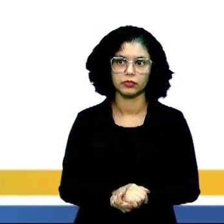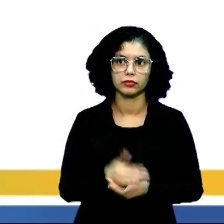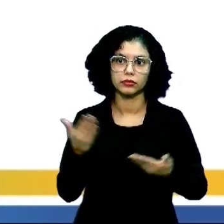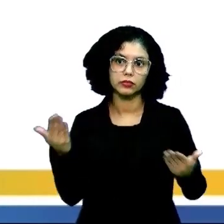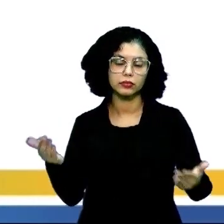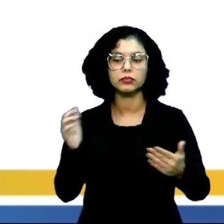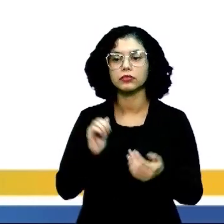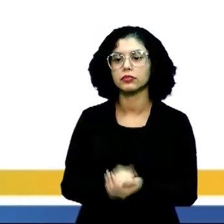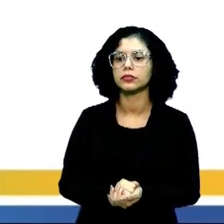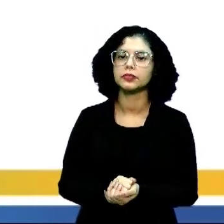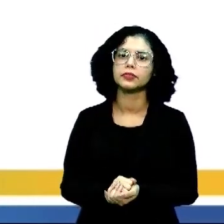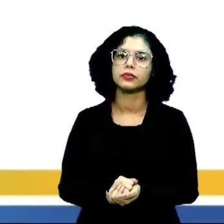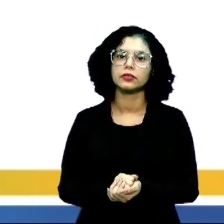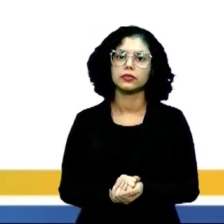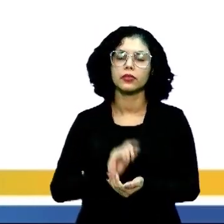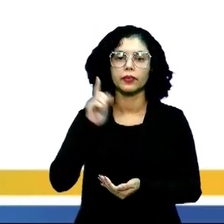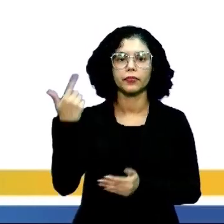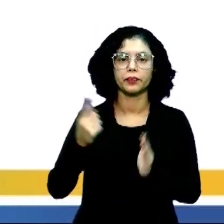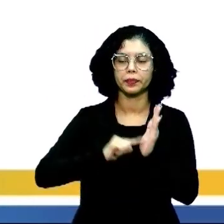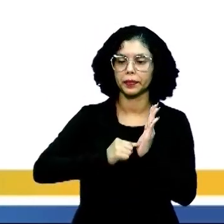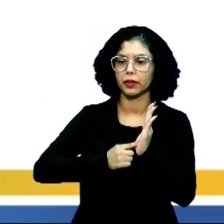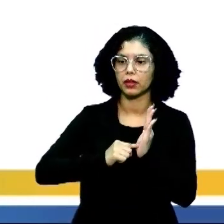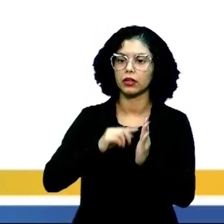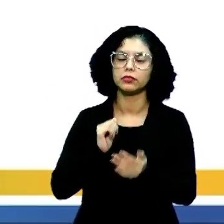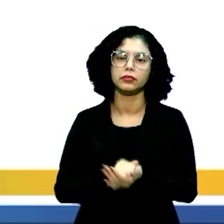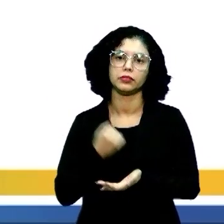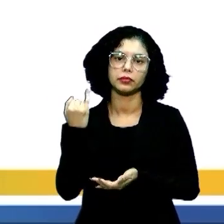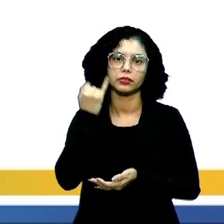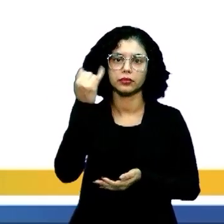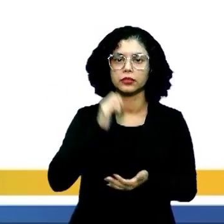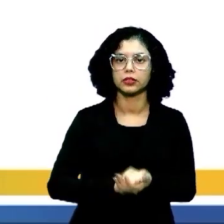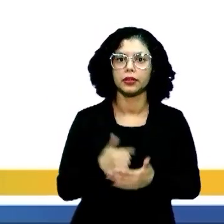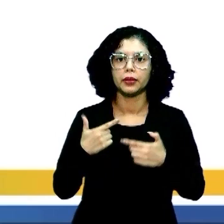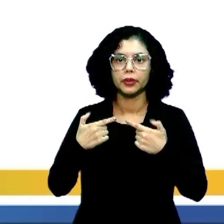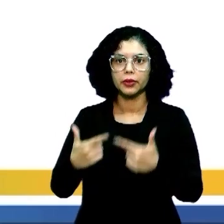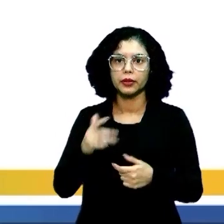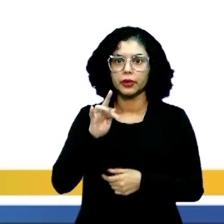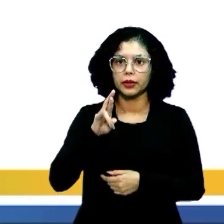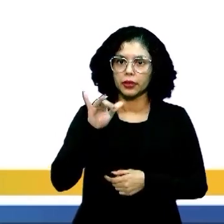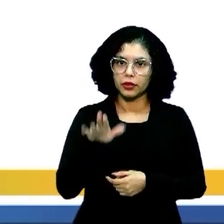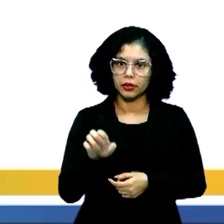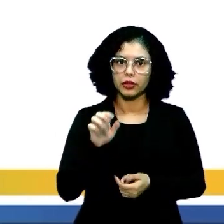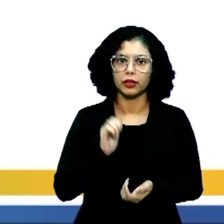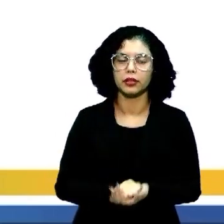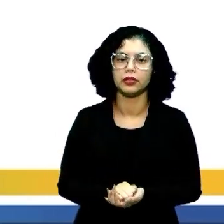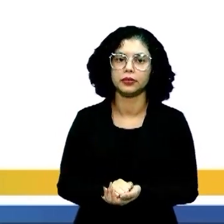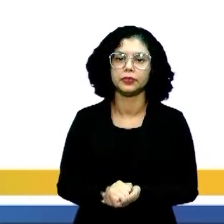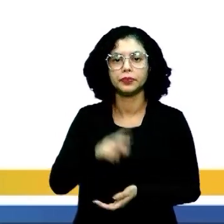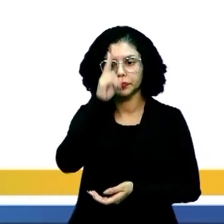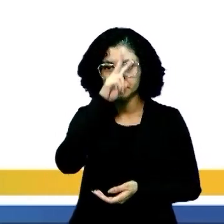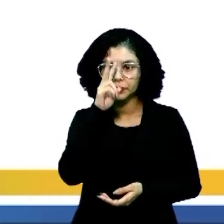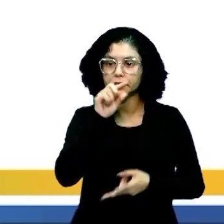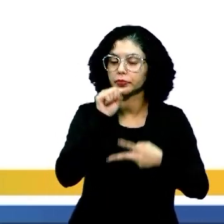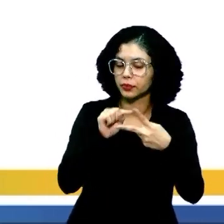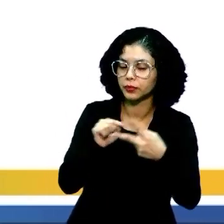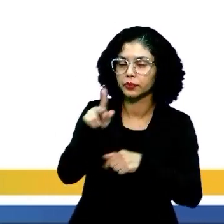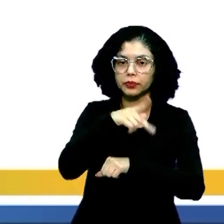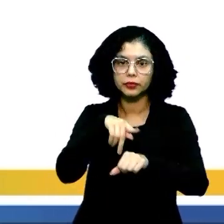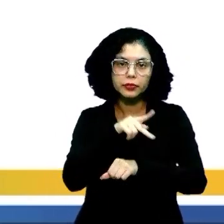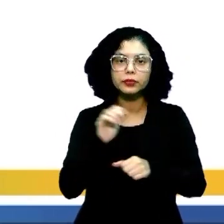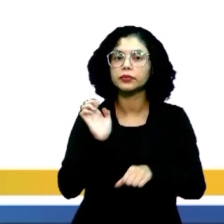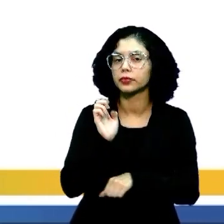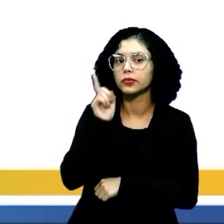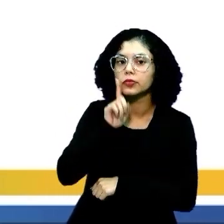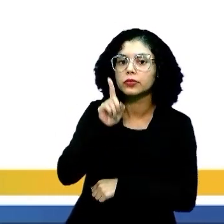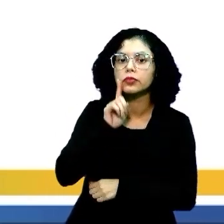Bem, outro ponto importante que a gente tem aqui é a guerra do Iraque, tá? Lembrando que os dois países que os Estados